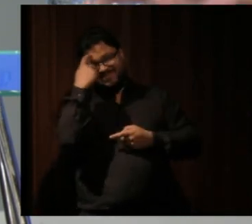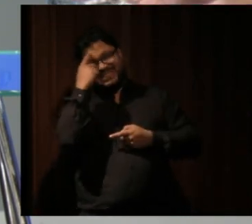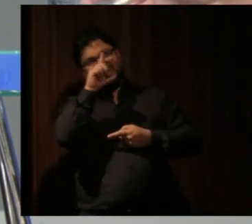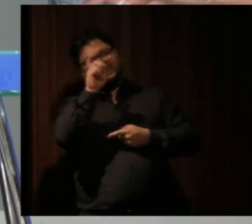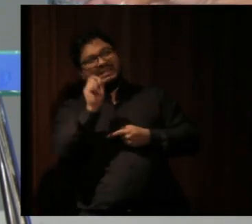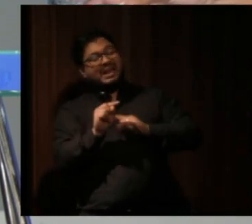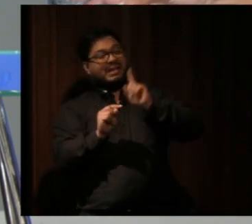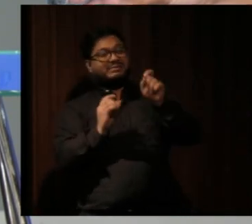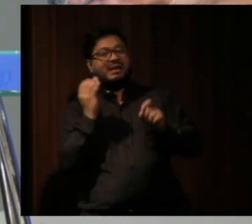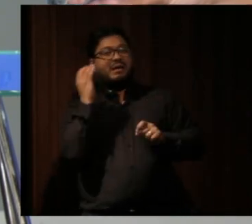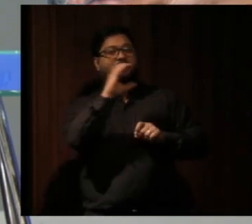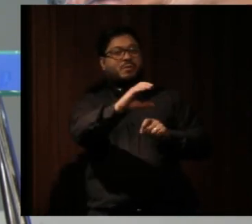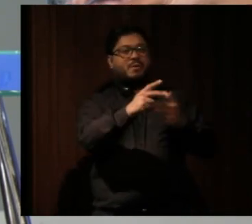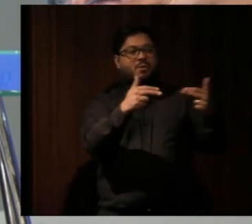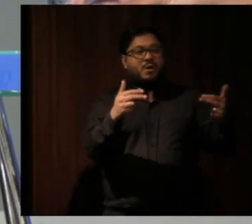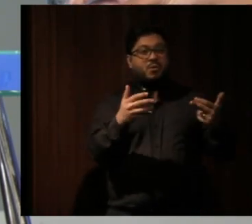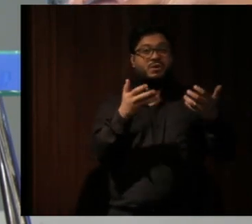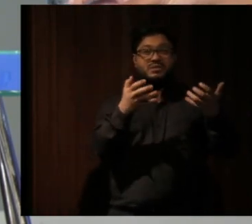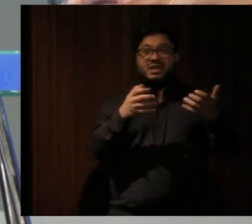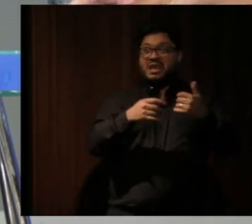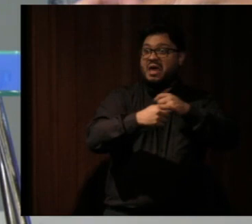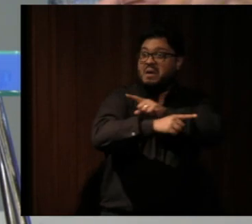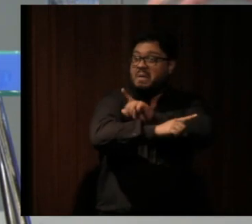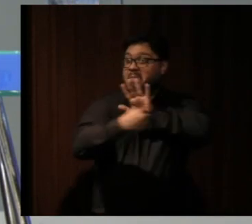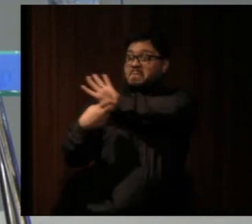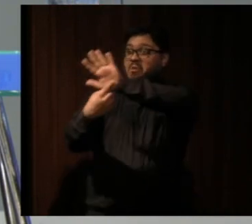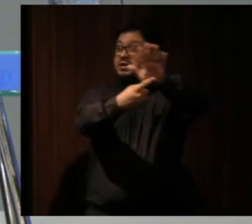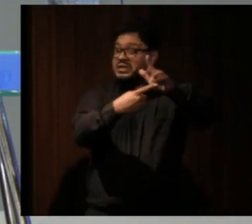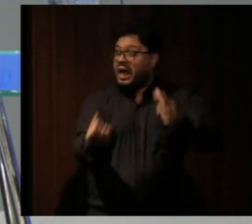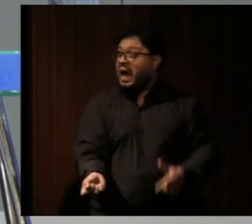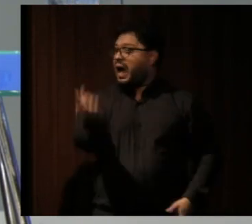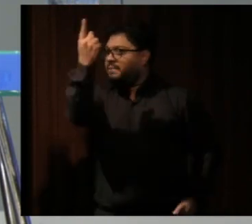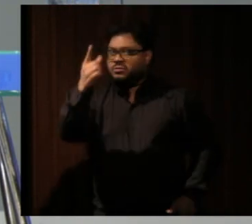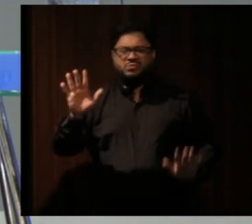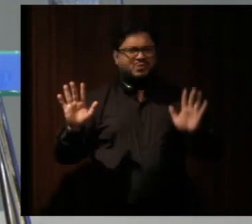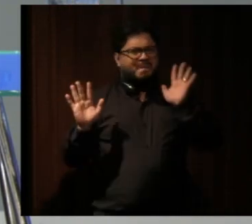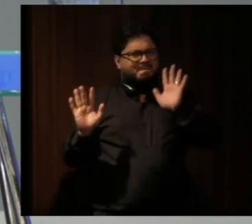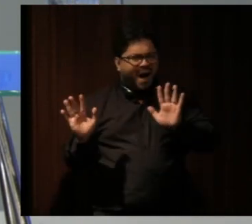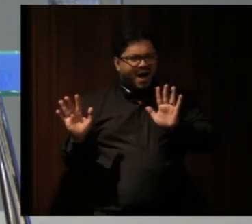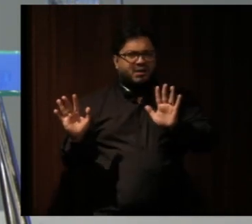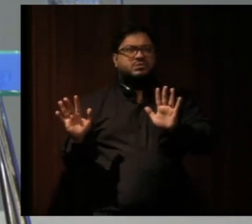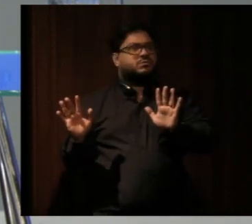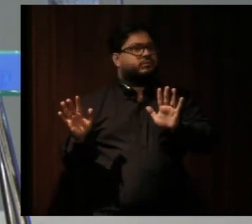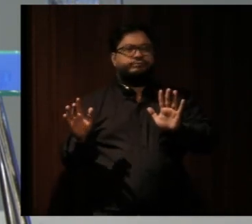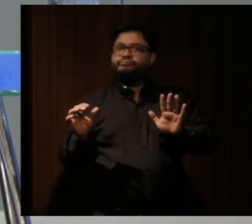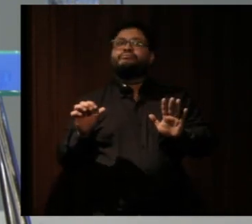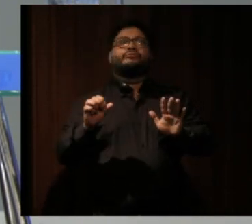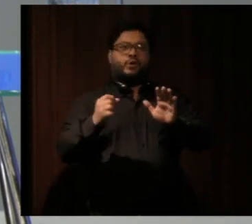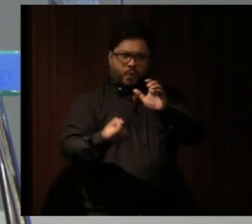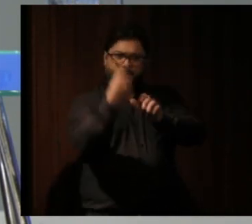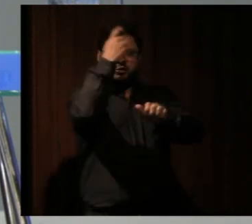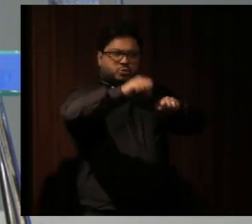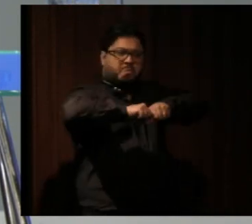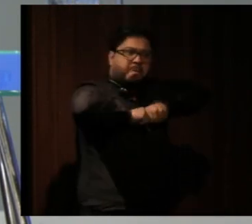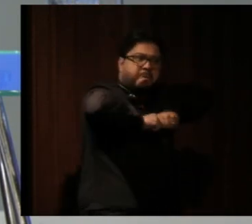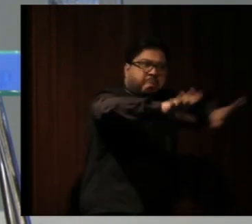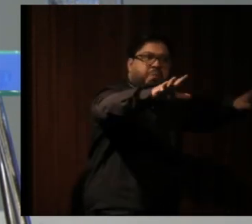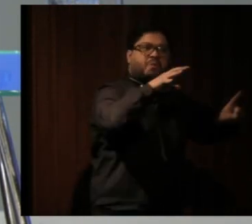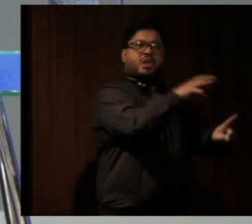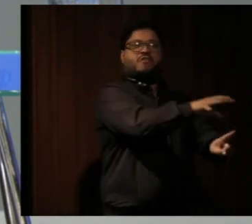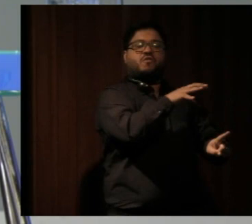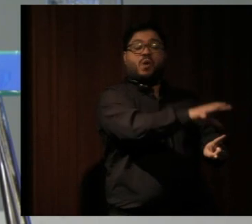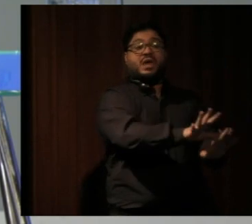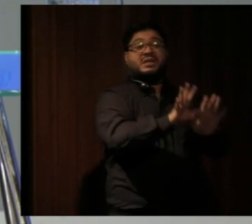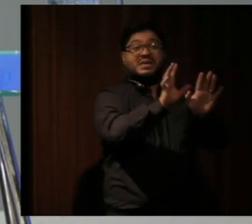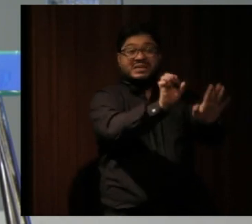a gente publica uma coisa para querer escancarar um absurdo e de alguma forma a gente tá replicando Absurdos né se eles não forem